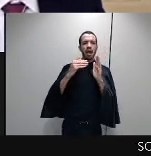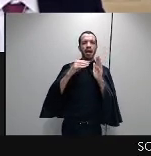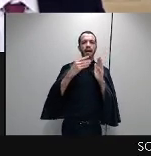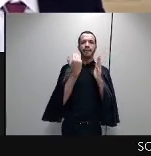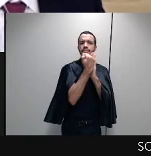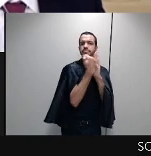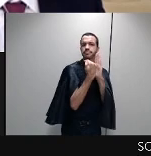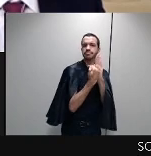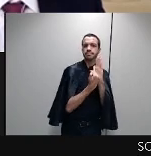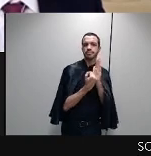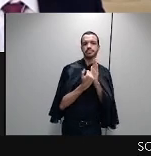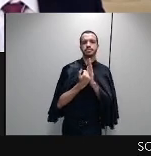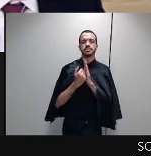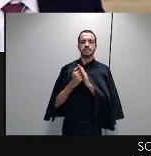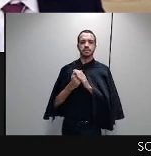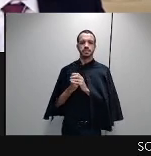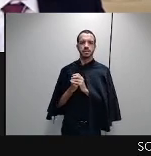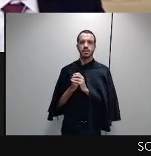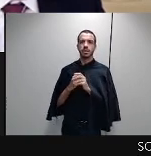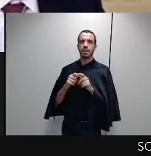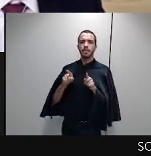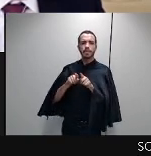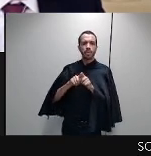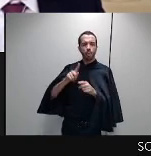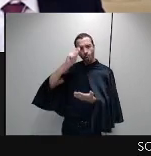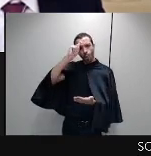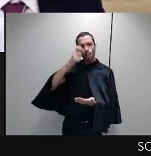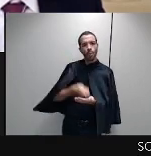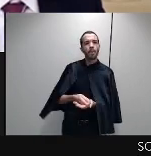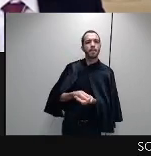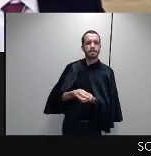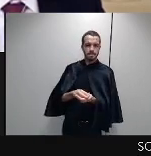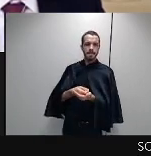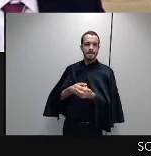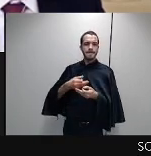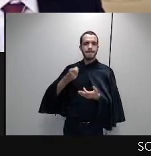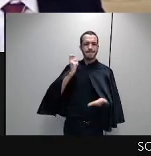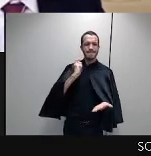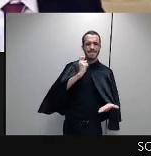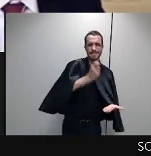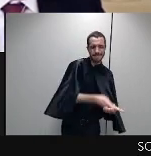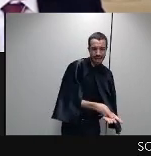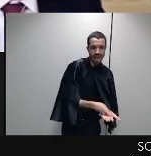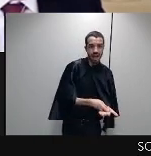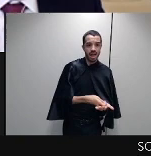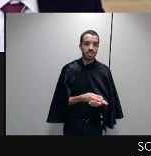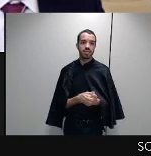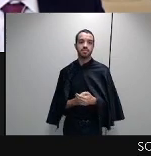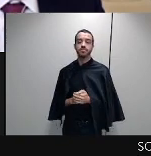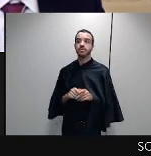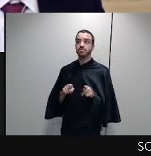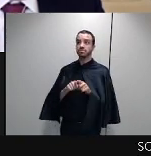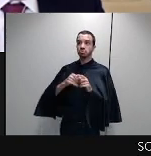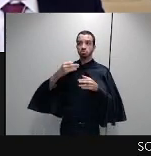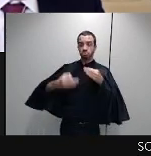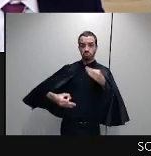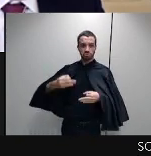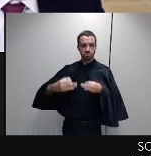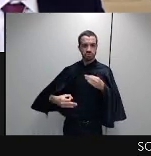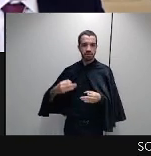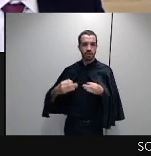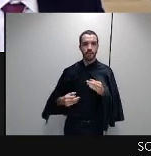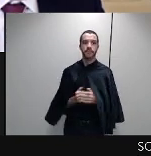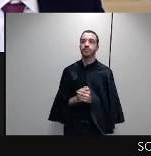submetendo-se à ordem de pagamento prevista na lei 11101/2005 a lei de recuperação judicial o que implicará